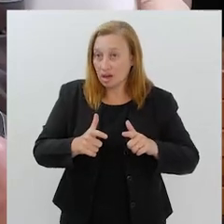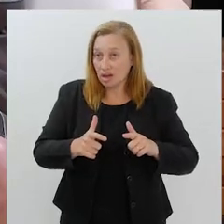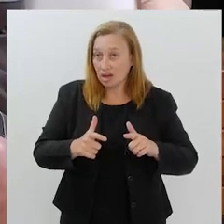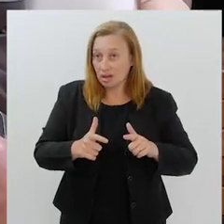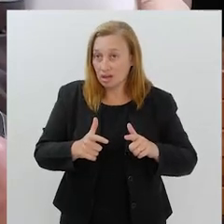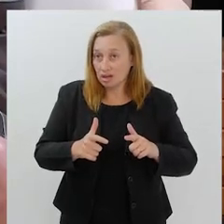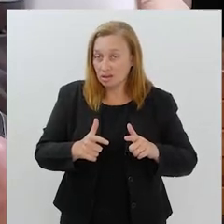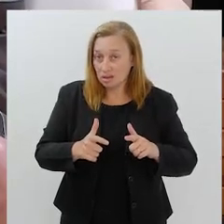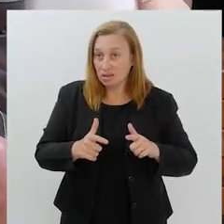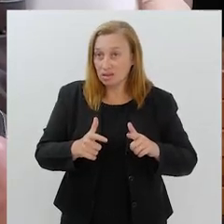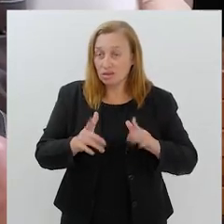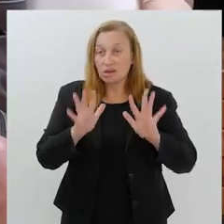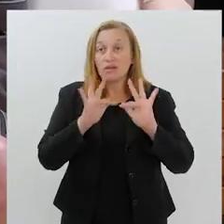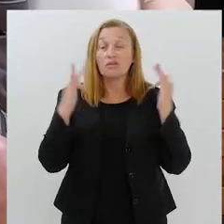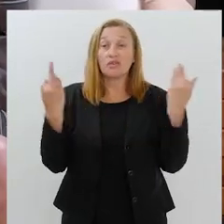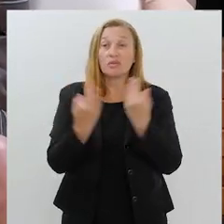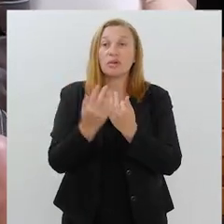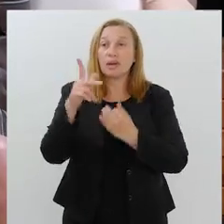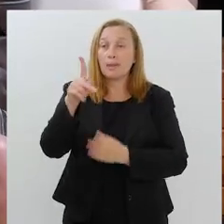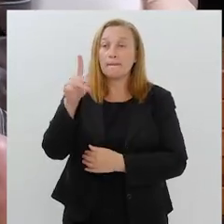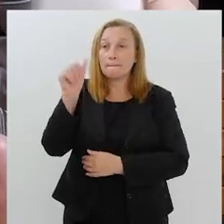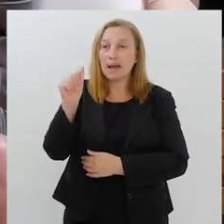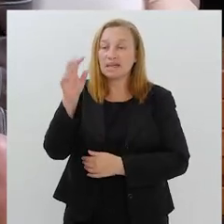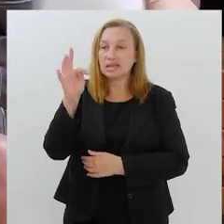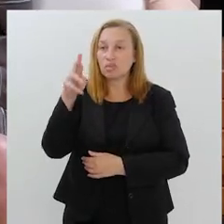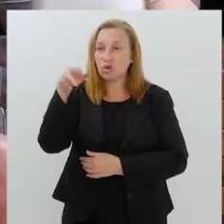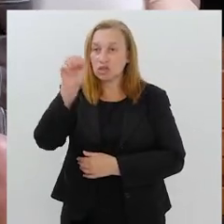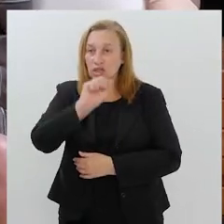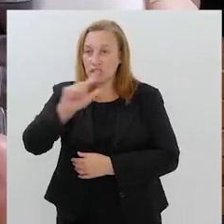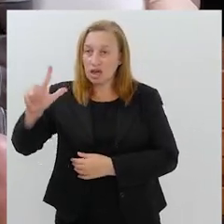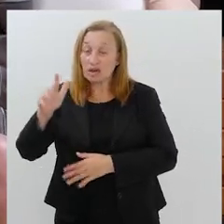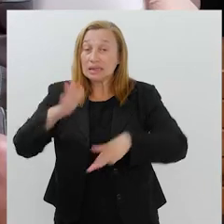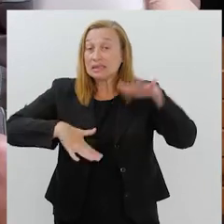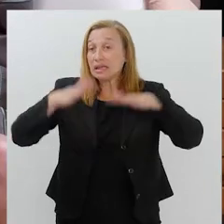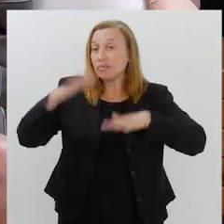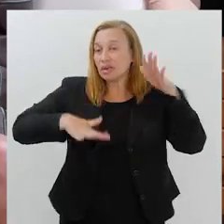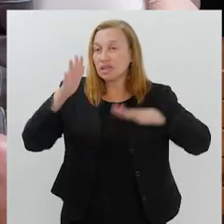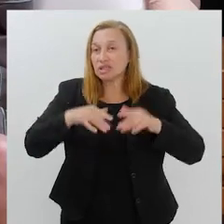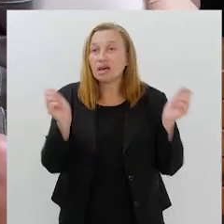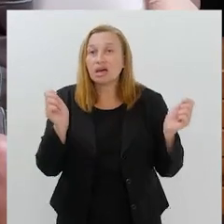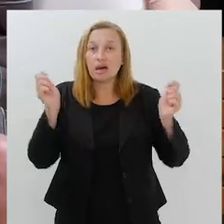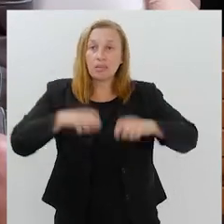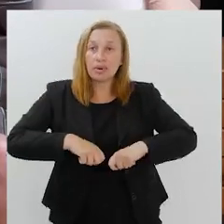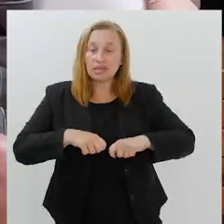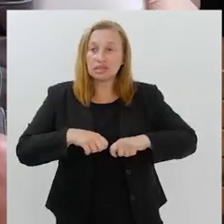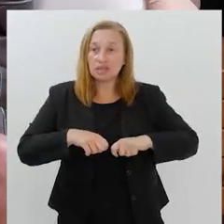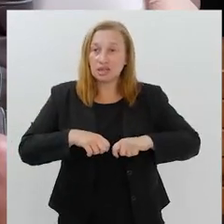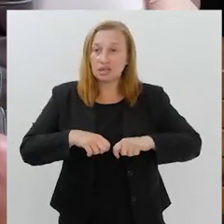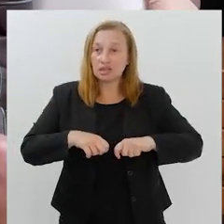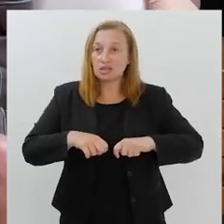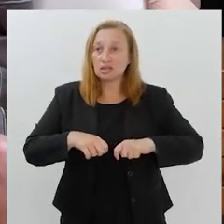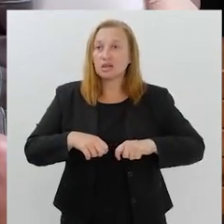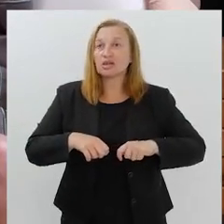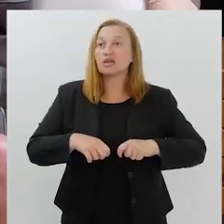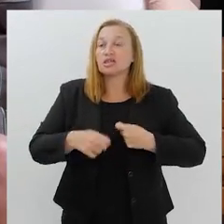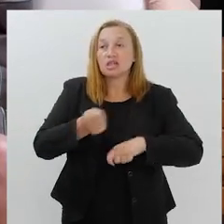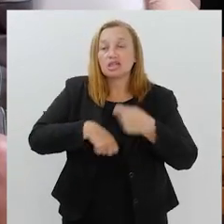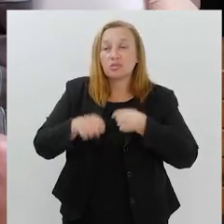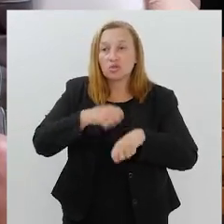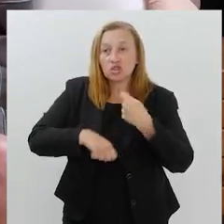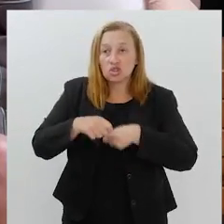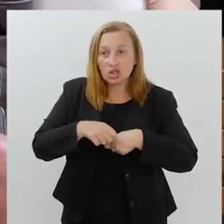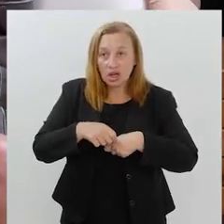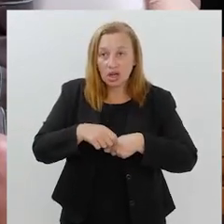uma fidalguia é assim familía e patrimonial que independentemente da sua capacidade de gerir o